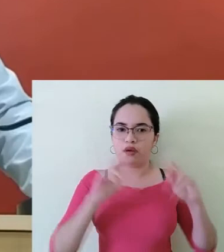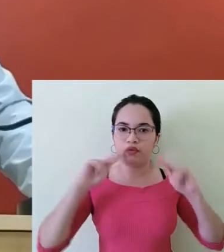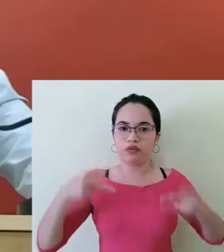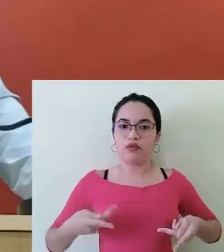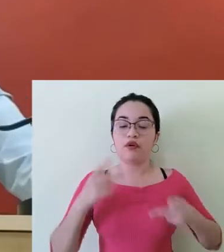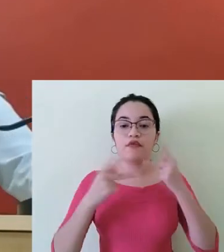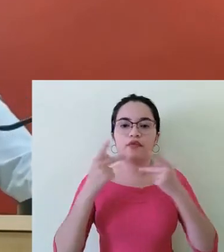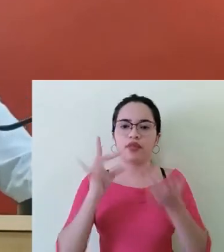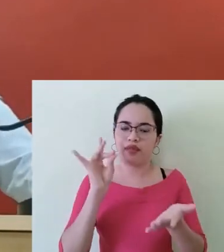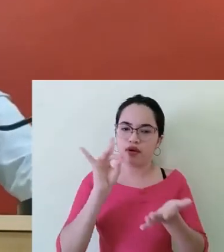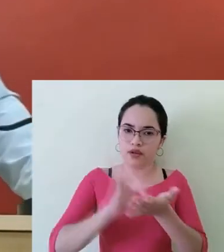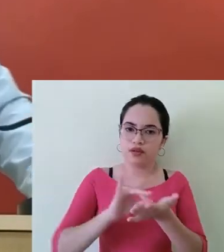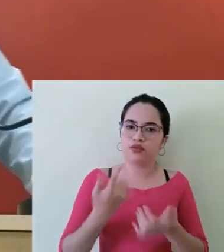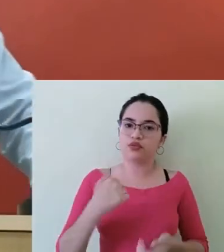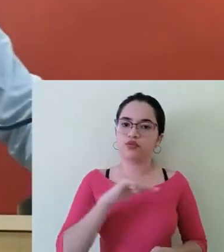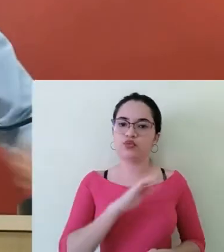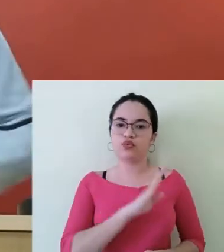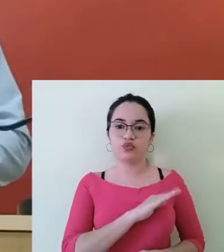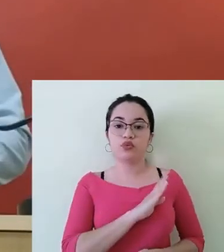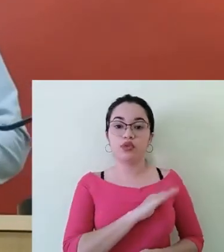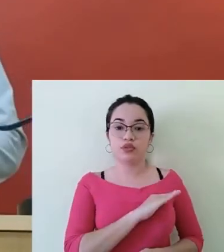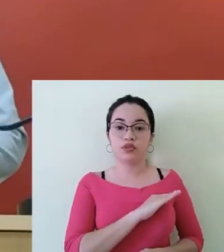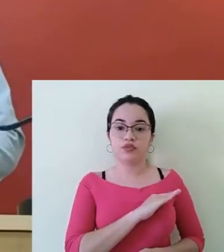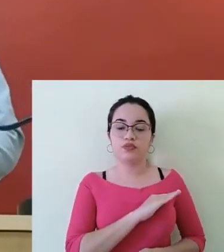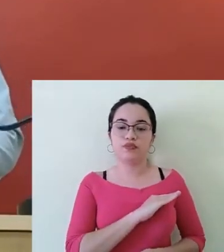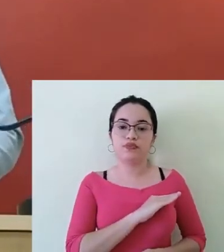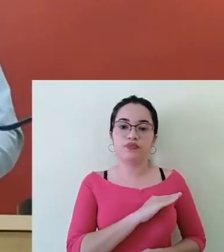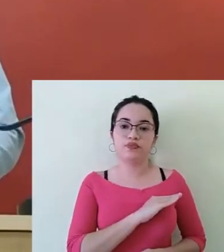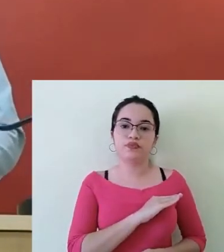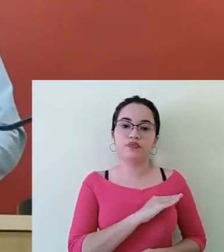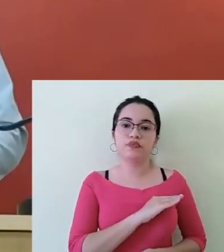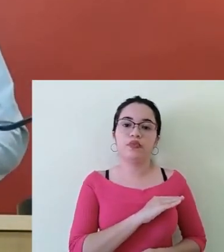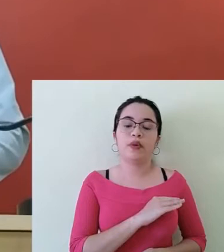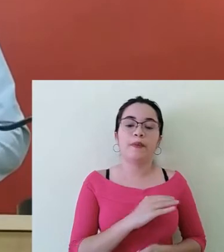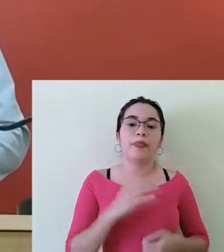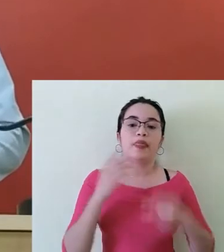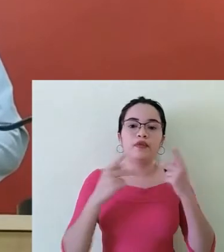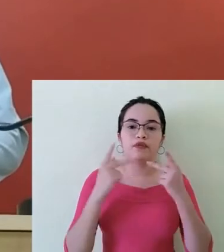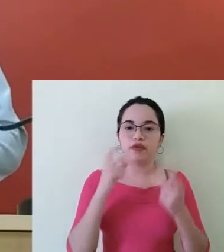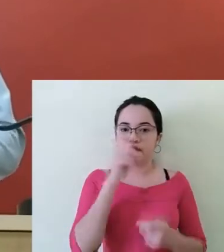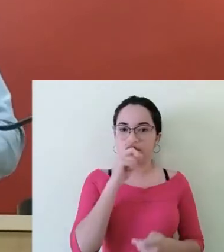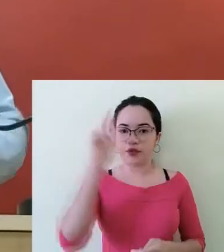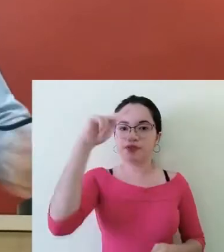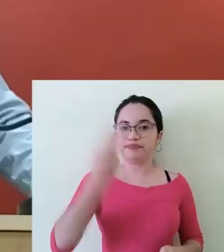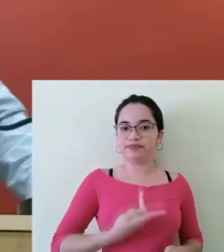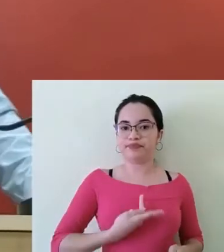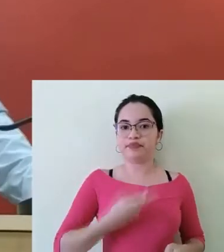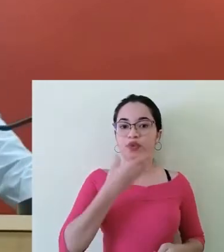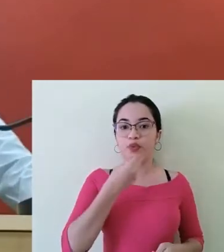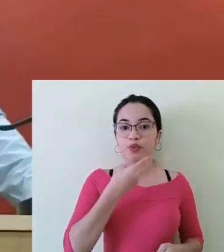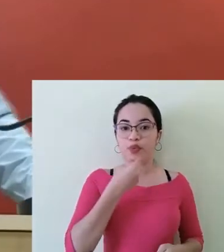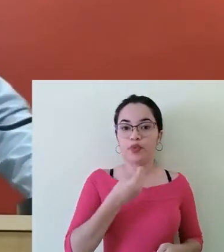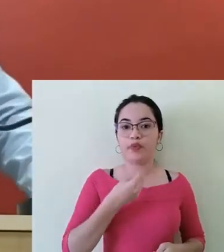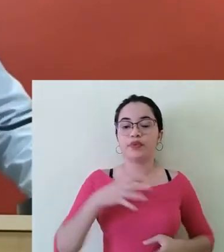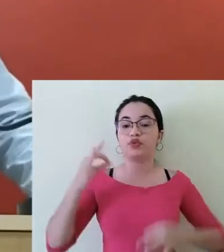da realidade do nosso coração e ela fala do nosso auto-engano, que o homem,